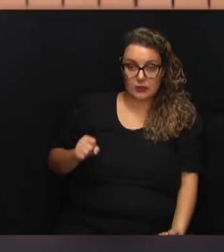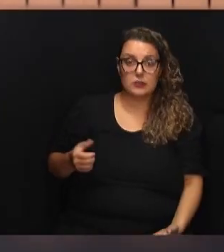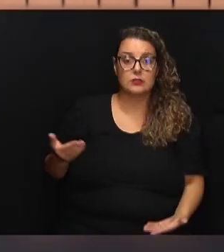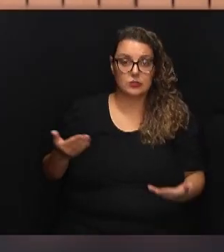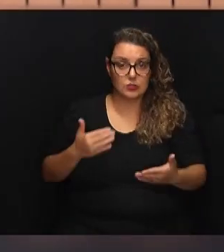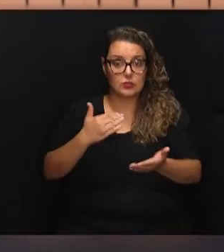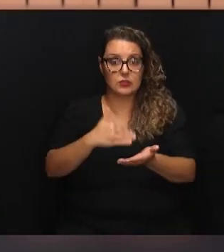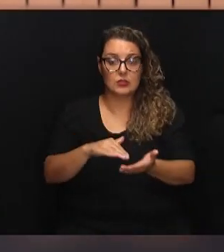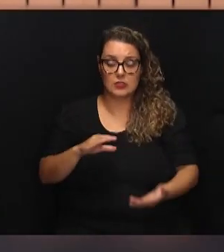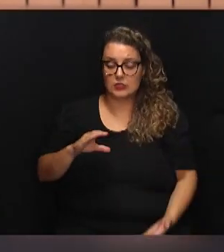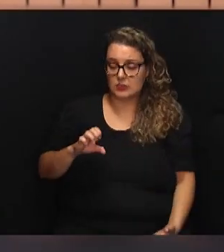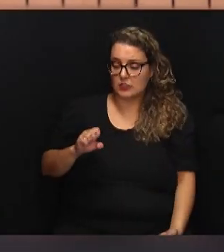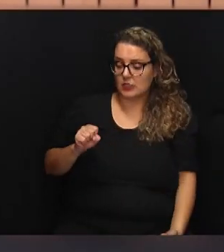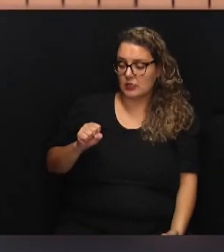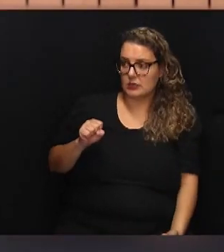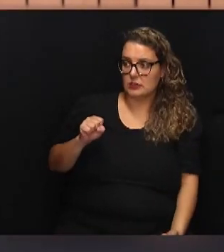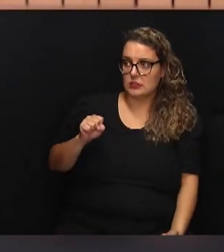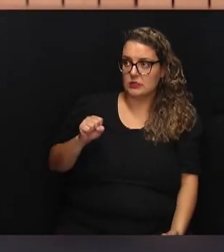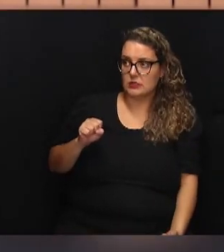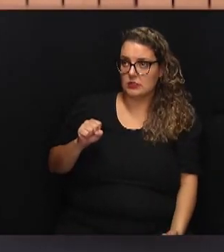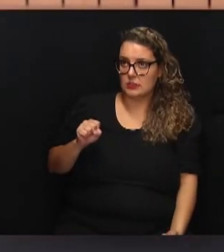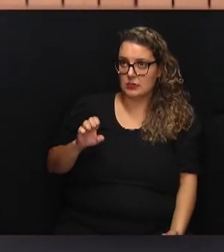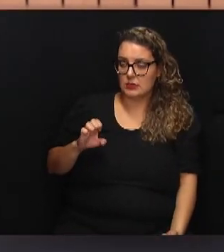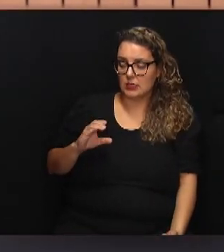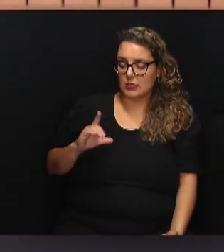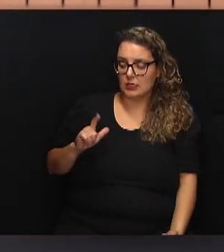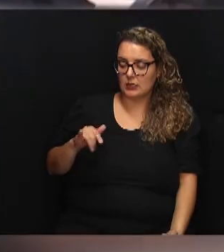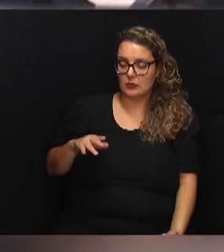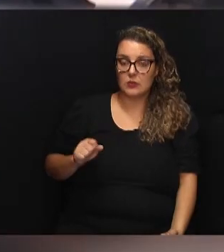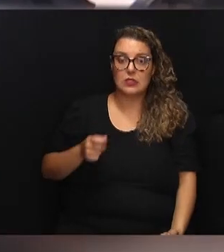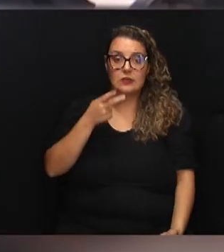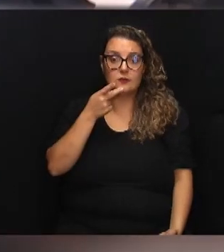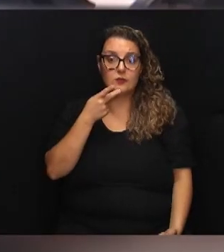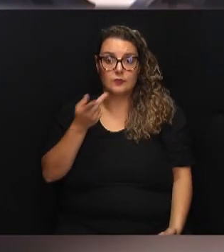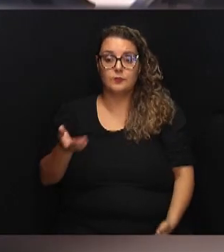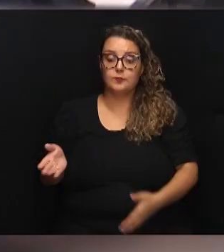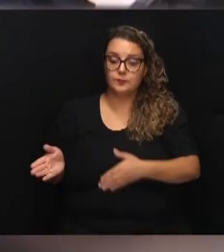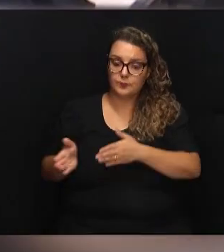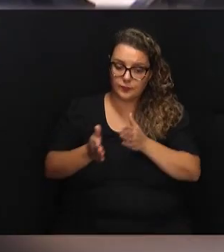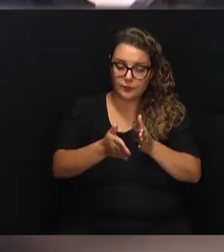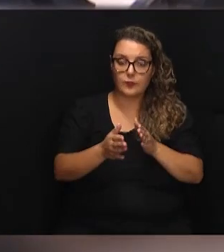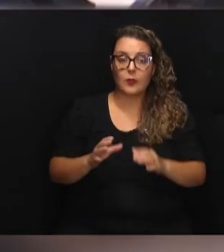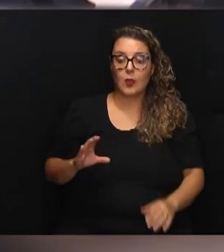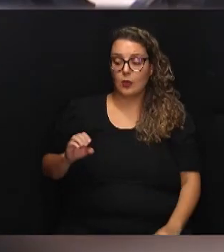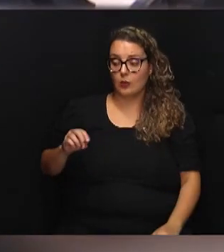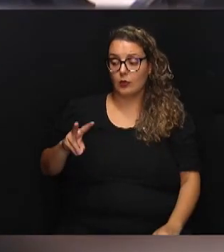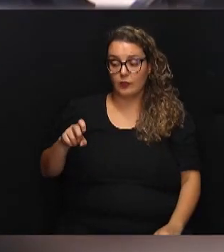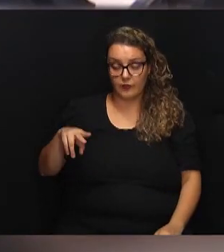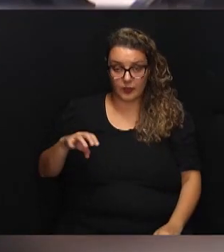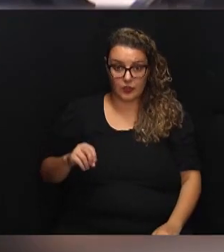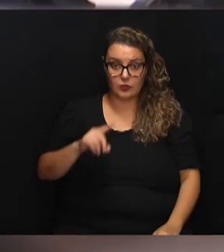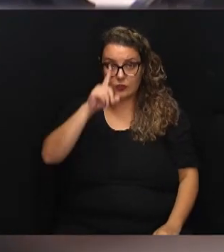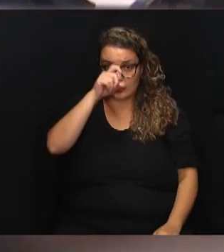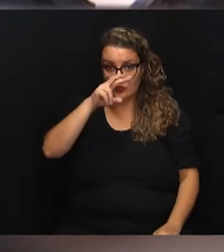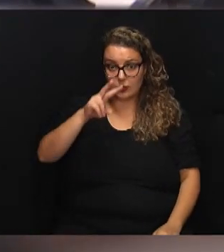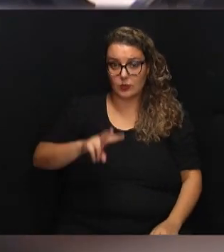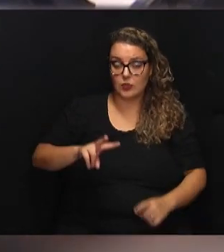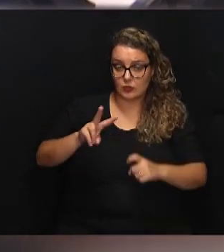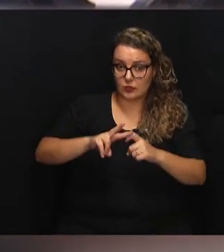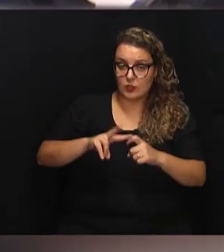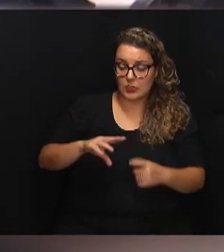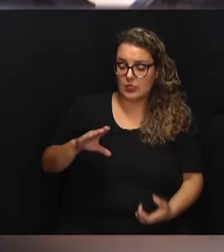pasta Seclimas, falou também sobre o andamento do convênio com o Hospital Veterinário do Celso Pierro